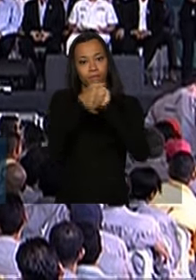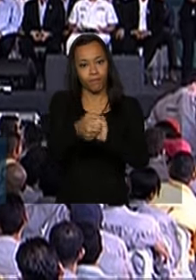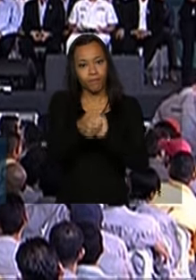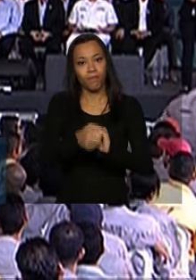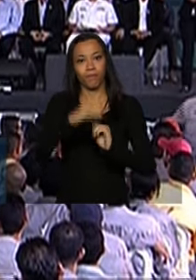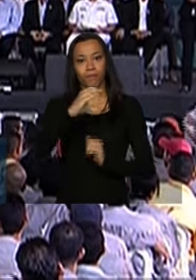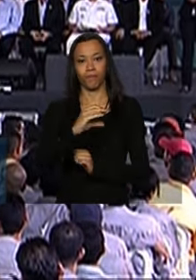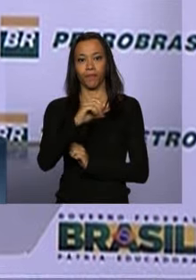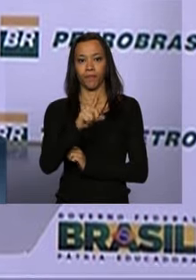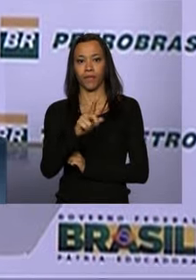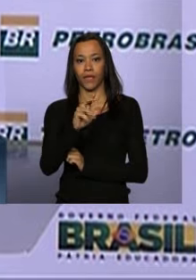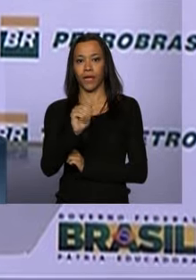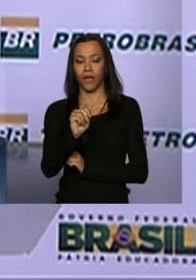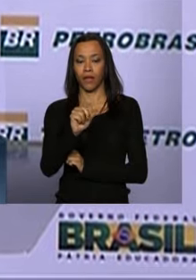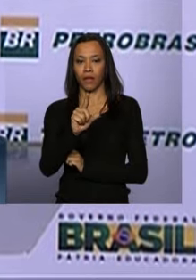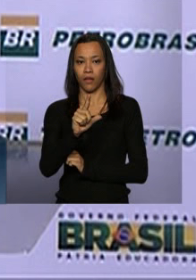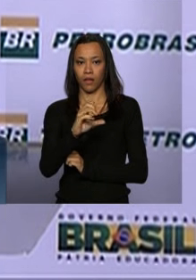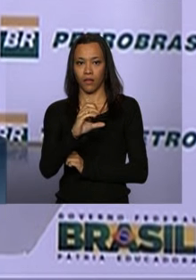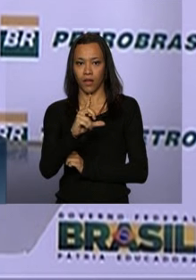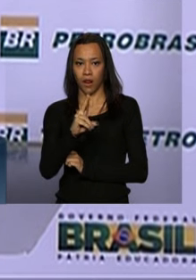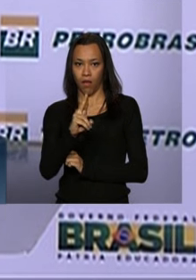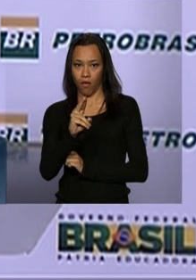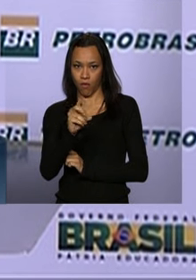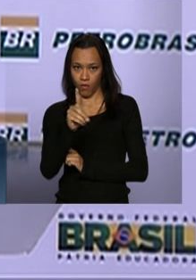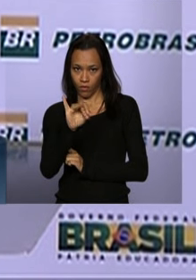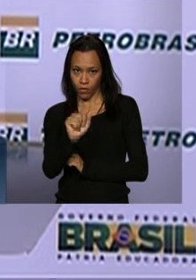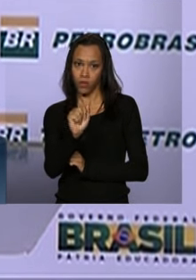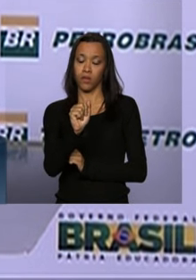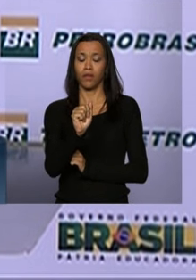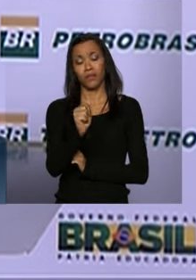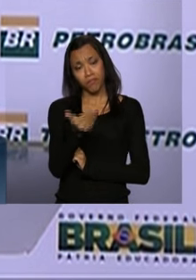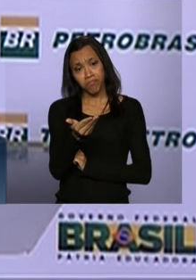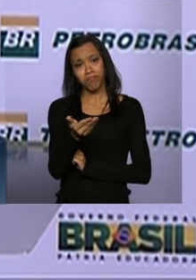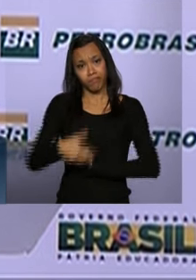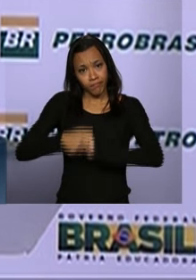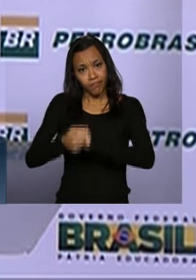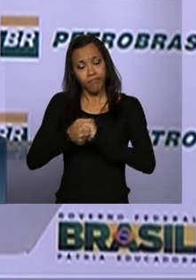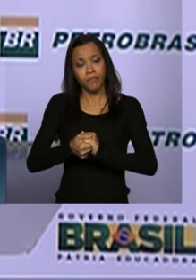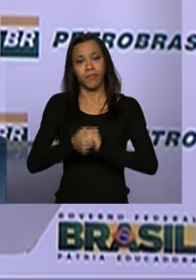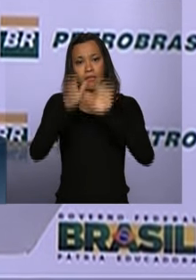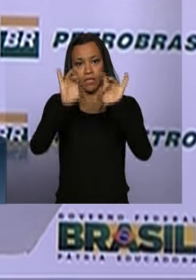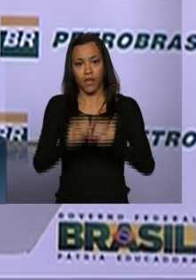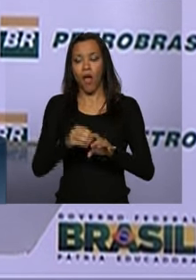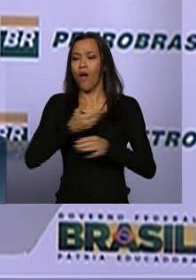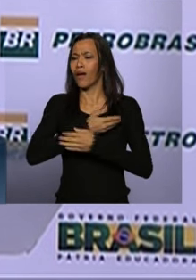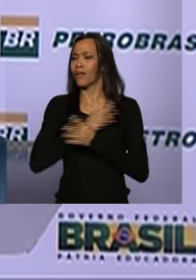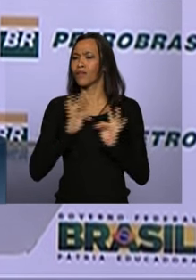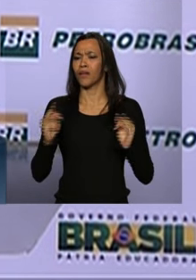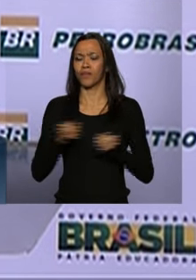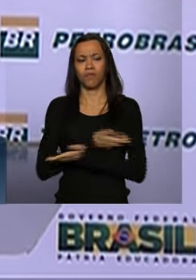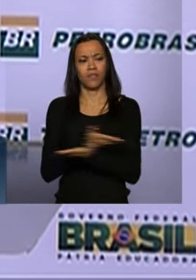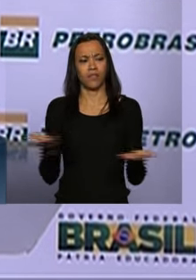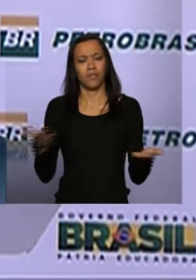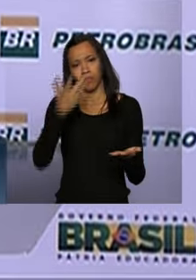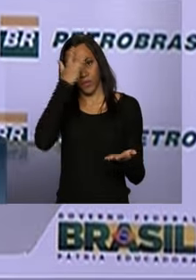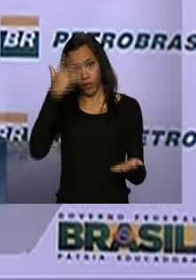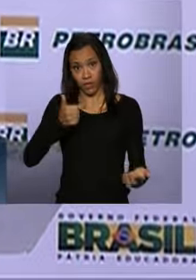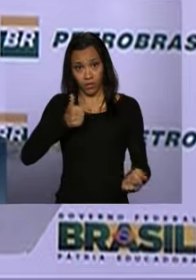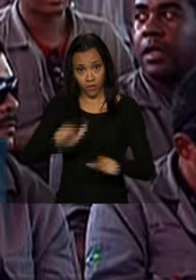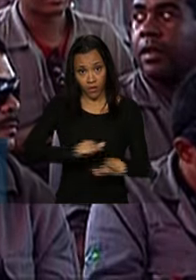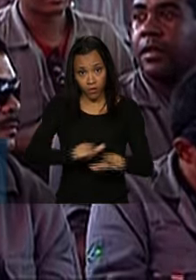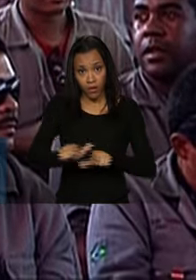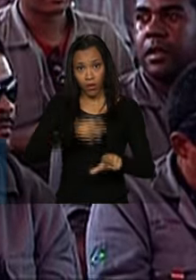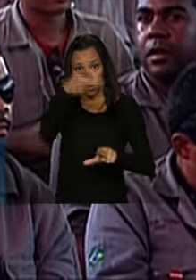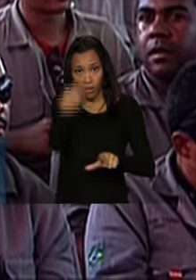fazer um cumprimento especial a todos vocês, empregados, servidores do Estaleiro Atlântico